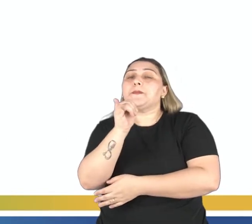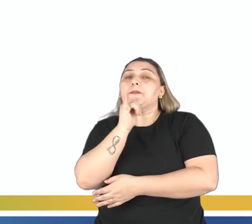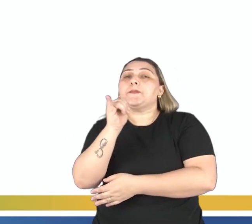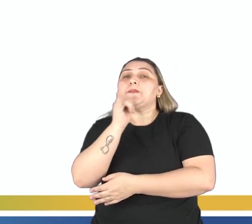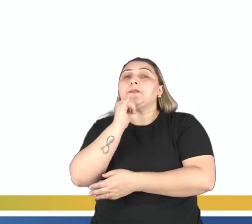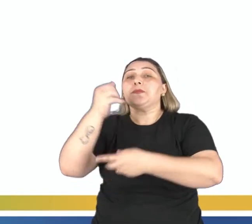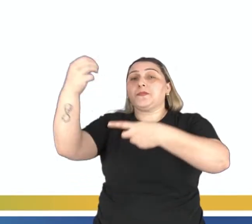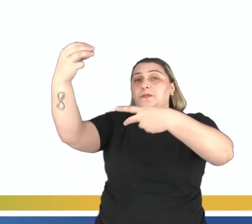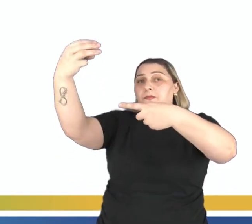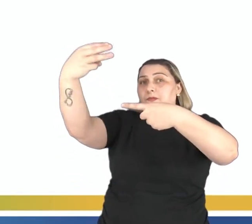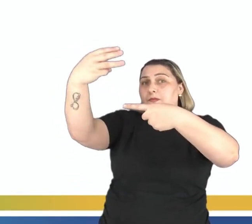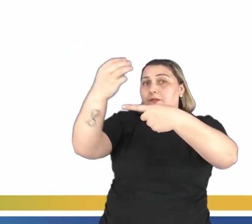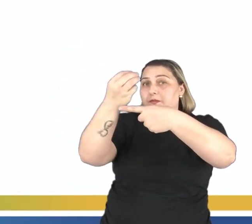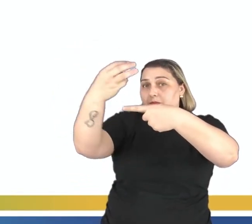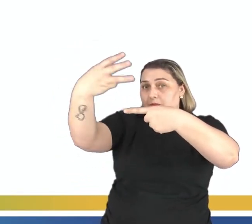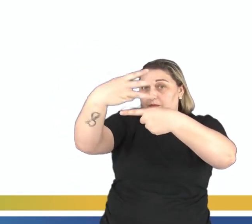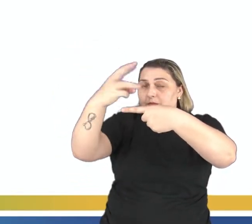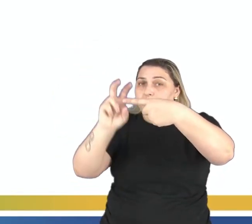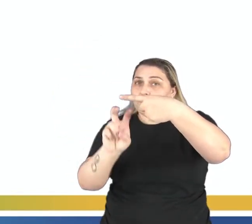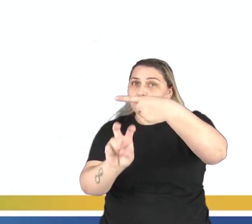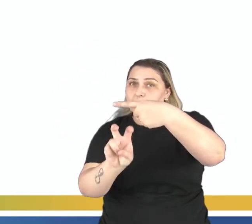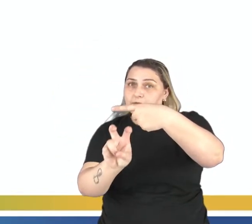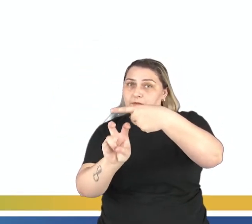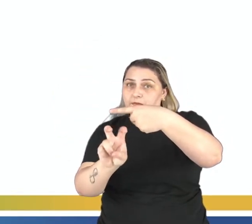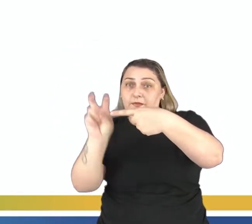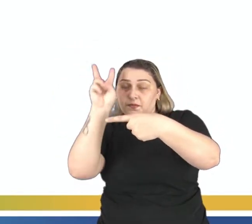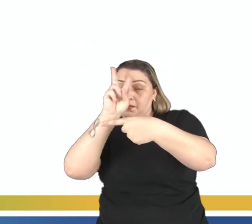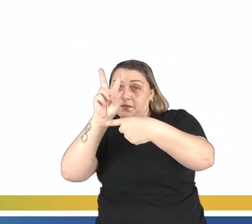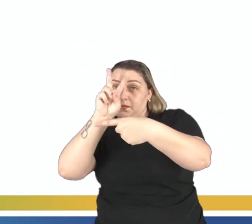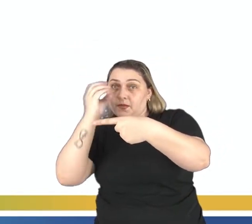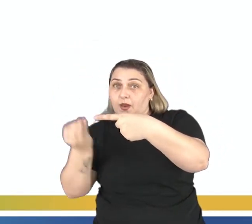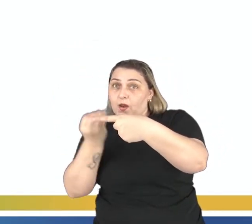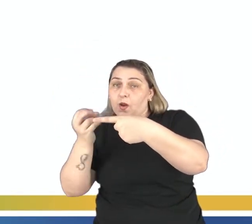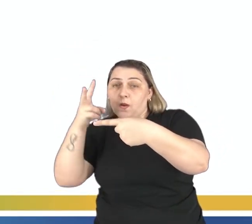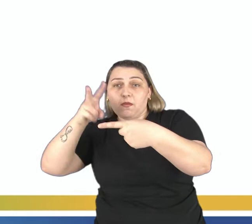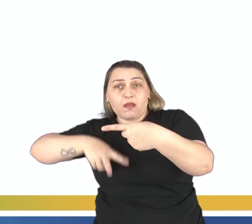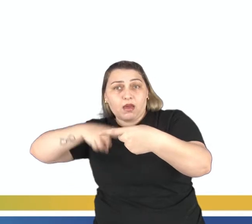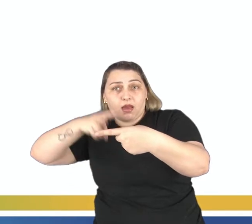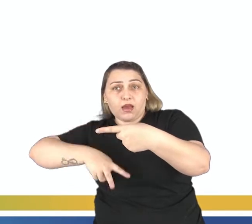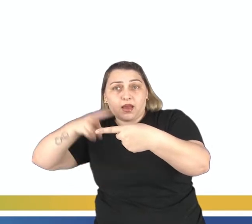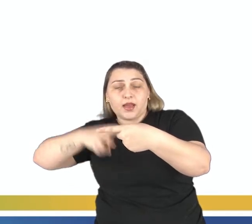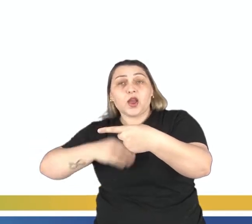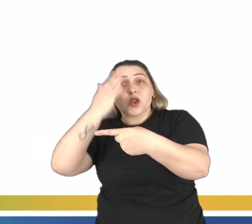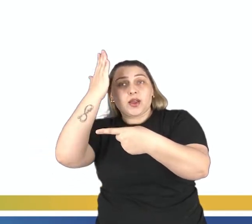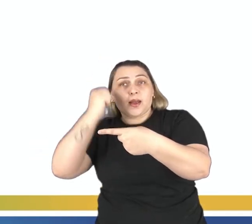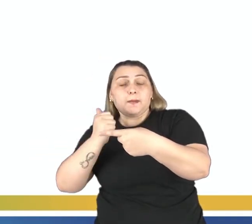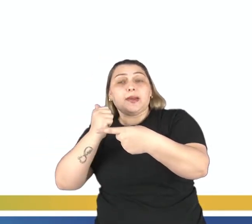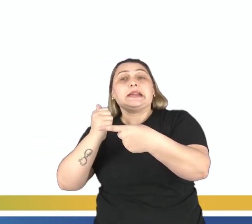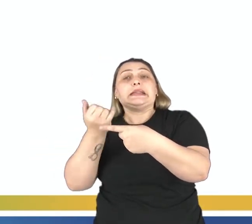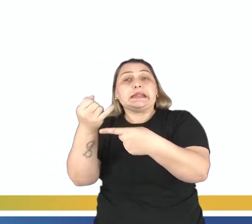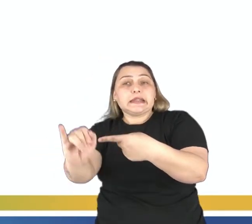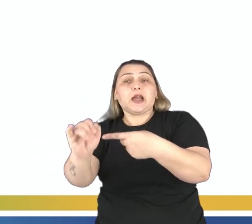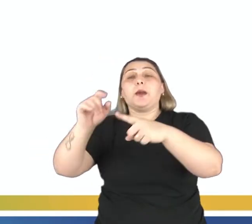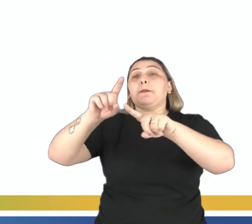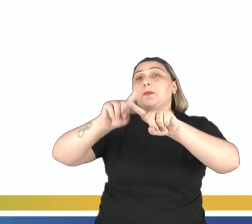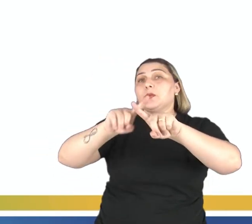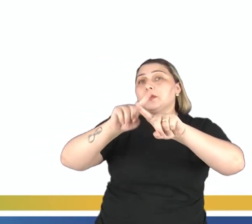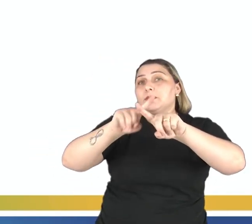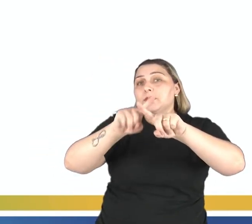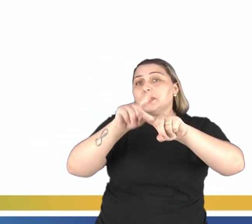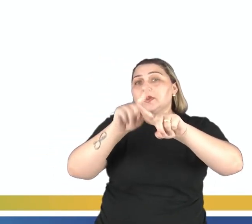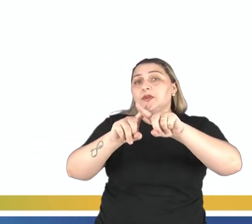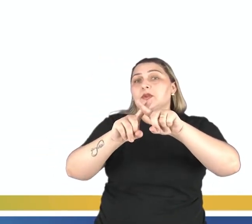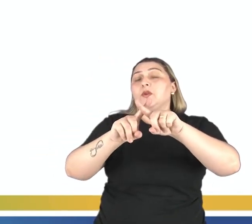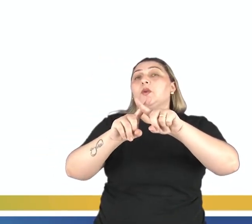Essa fração é a fração 3/5. Lembra como é que a gente lê? Então, ó, nós sabemos que se nós multiplicarmos